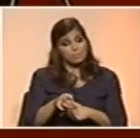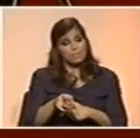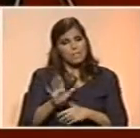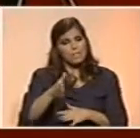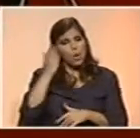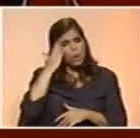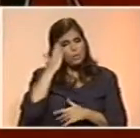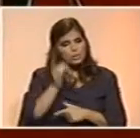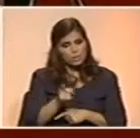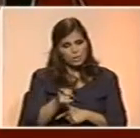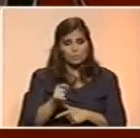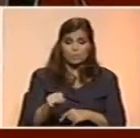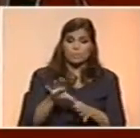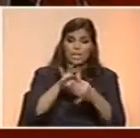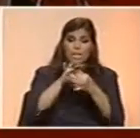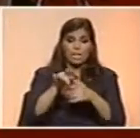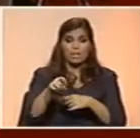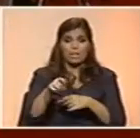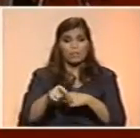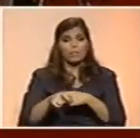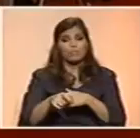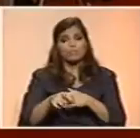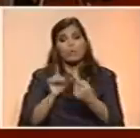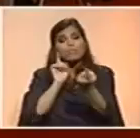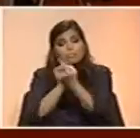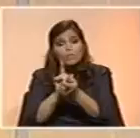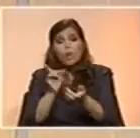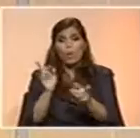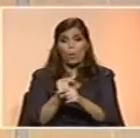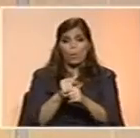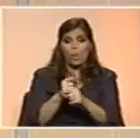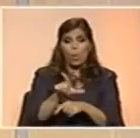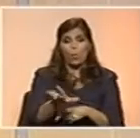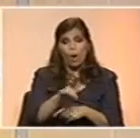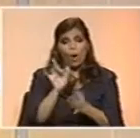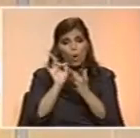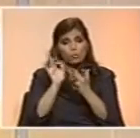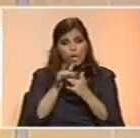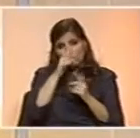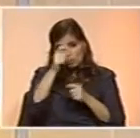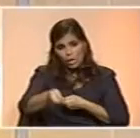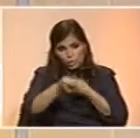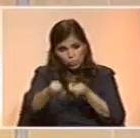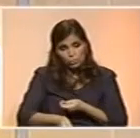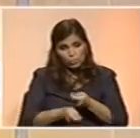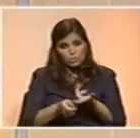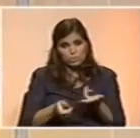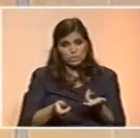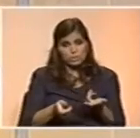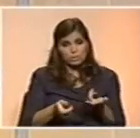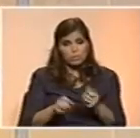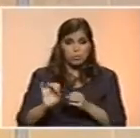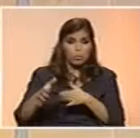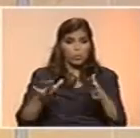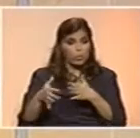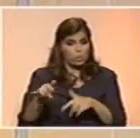consciência. Isso passa muitas vezes por consumir localmente, por ter contactos como eu tenho com os agricultores que digamos, que